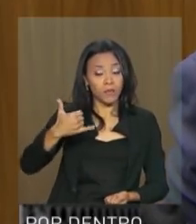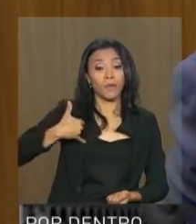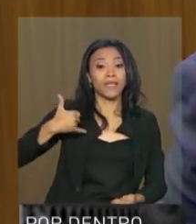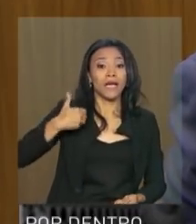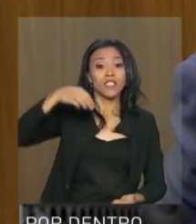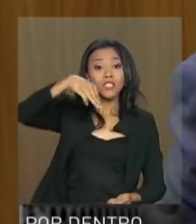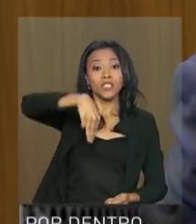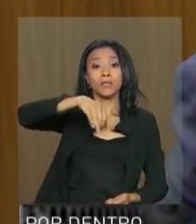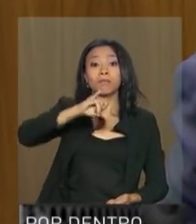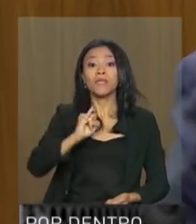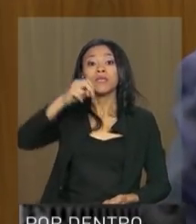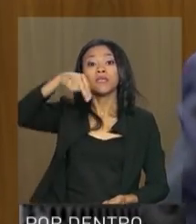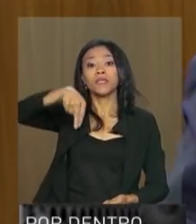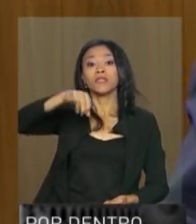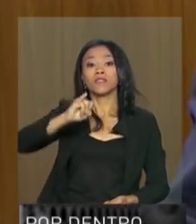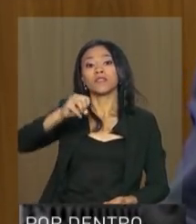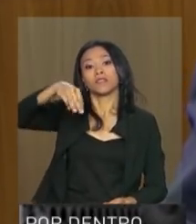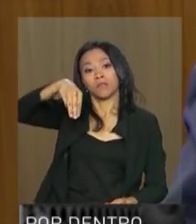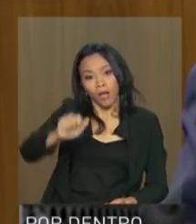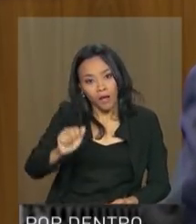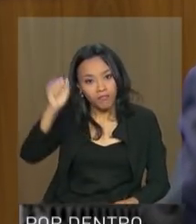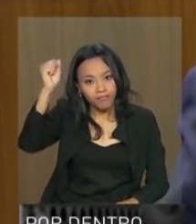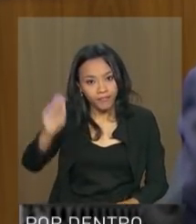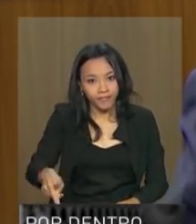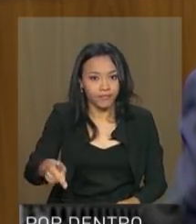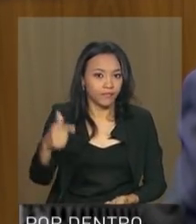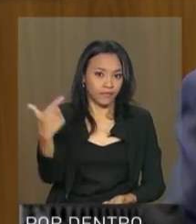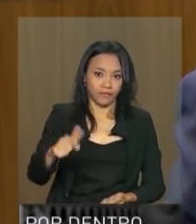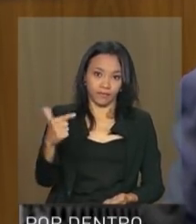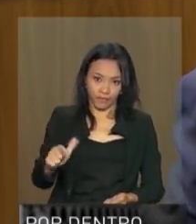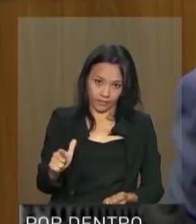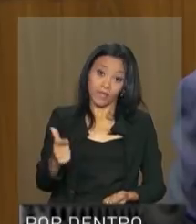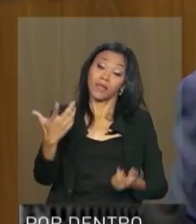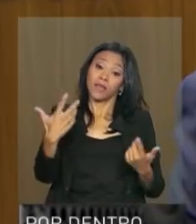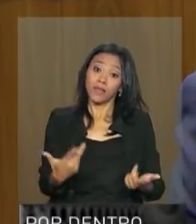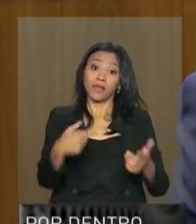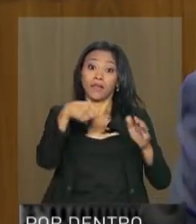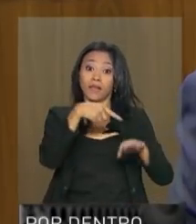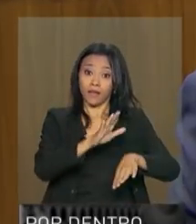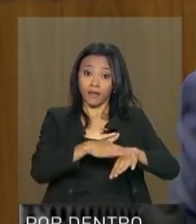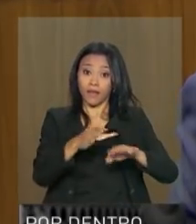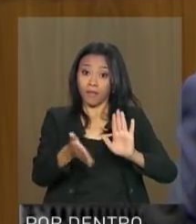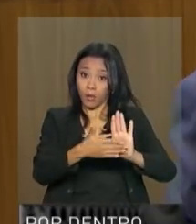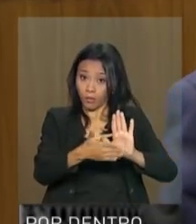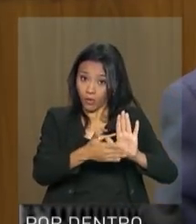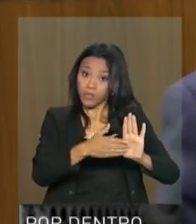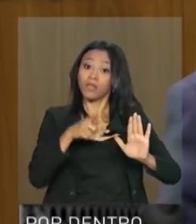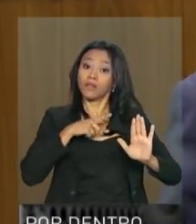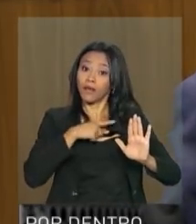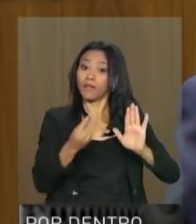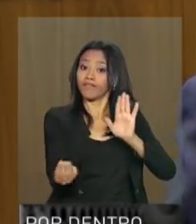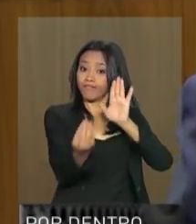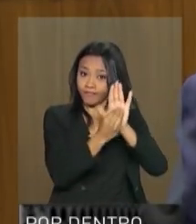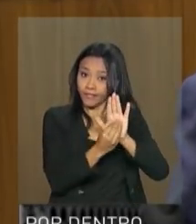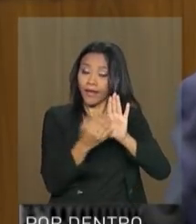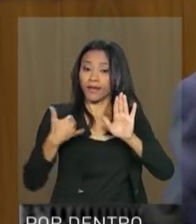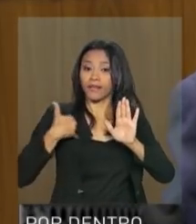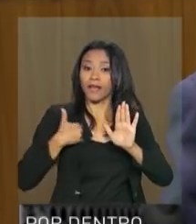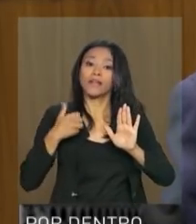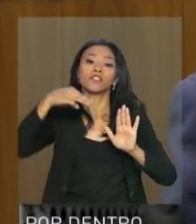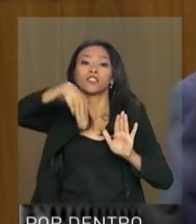as pessoas se aposentarem. E a reforma da Previdência estabelece uma idade mínima para aposentadoria. Mas veja, a idade mínima